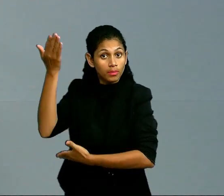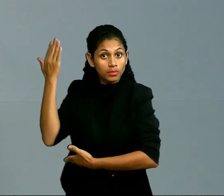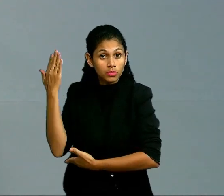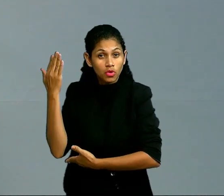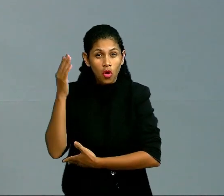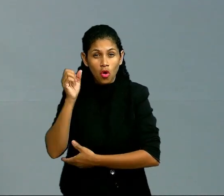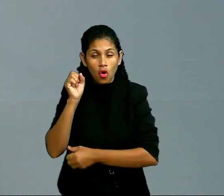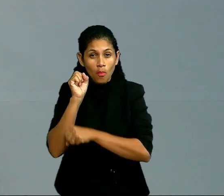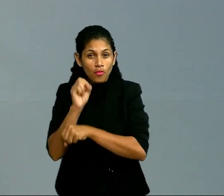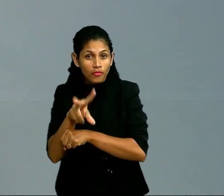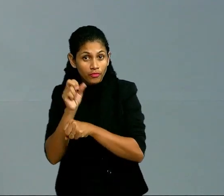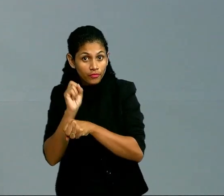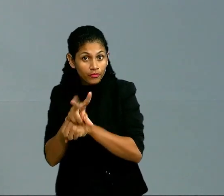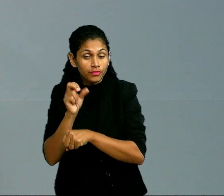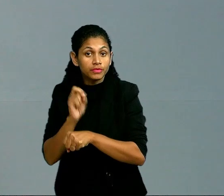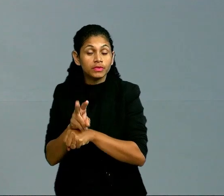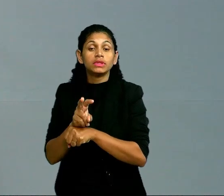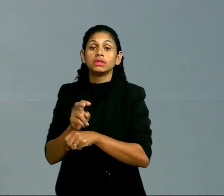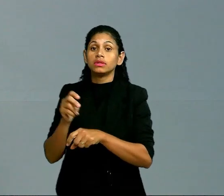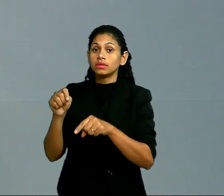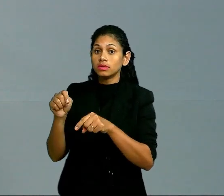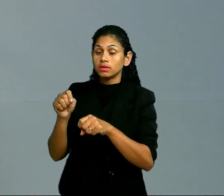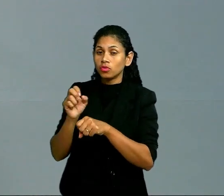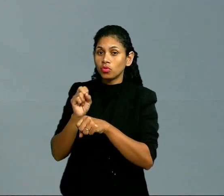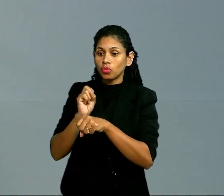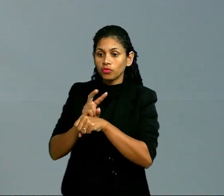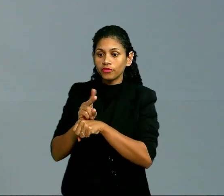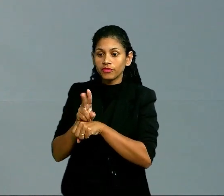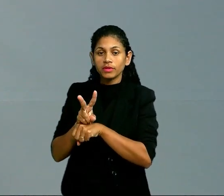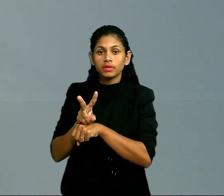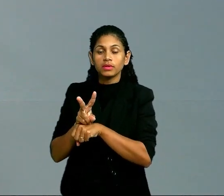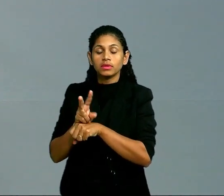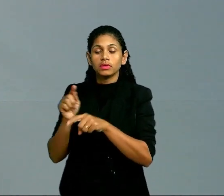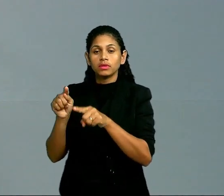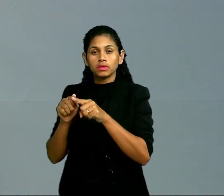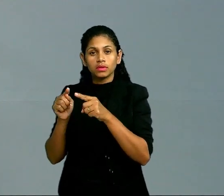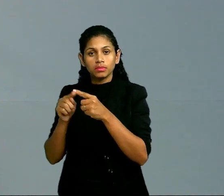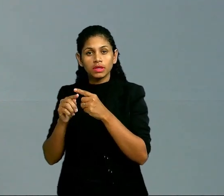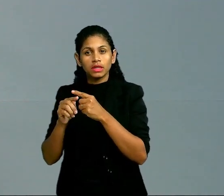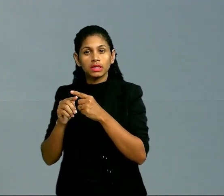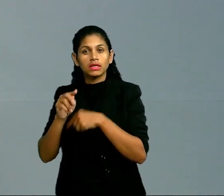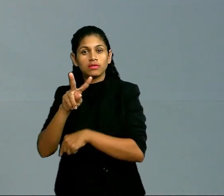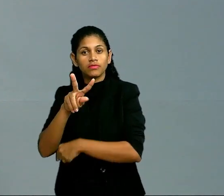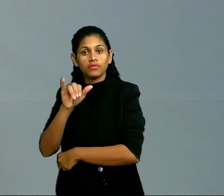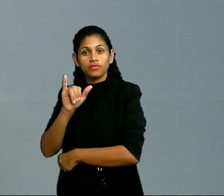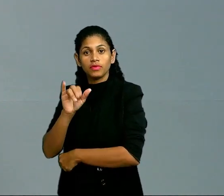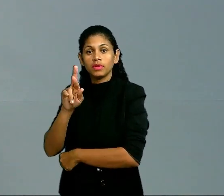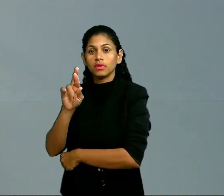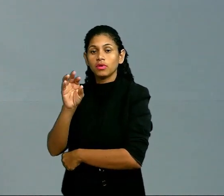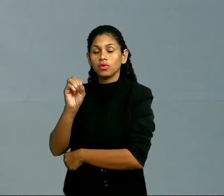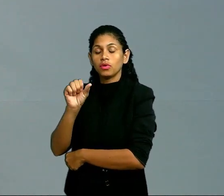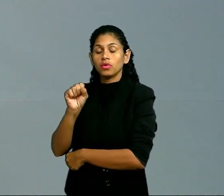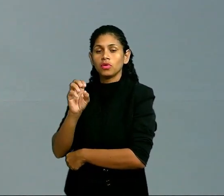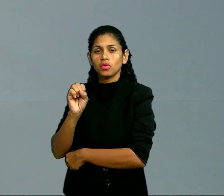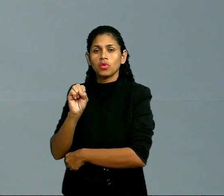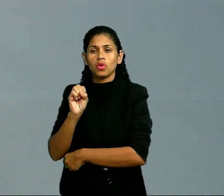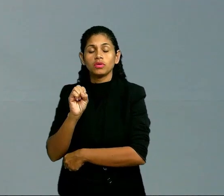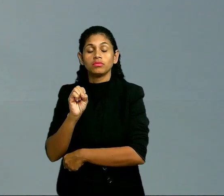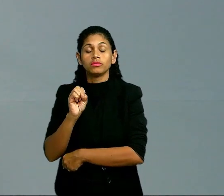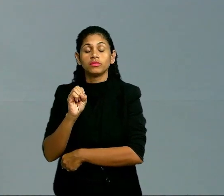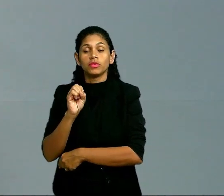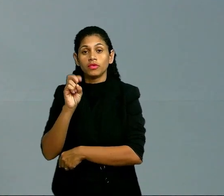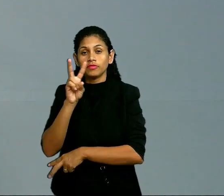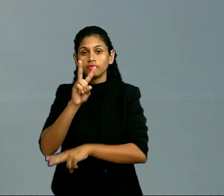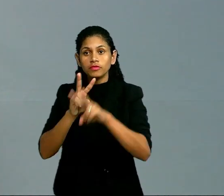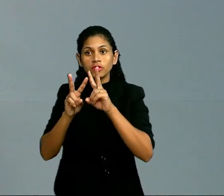vimos também sobre as viroses, que inclusive, né, a gente falou das principais, que seria a febre amarela, a dengue, né,